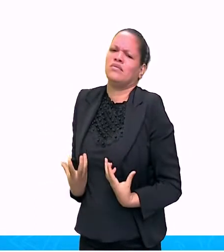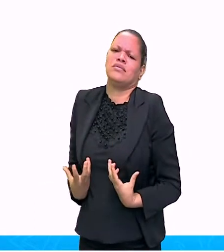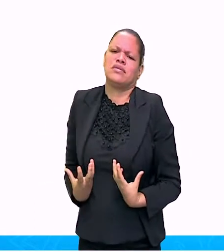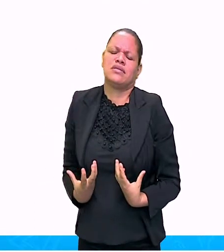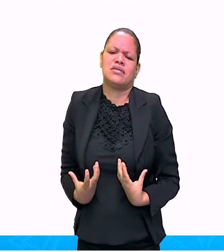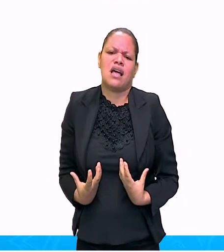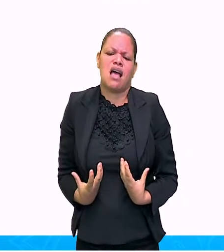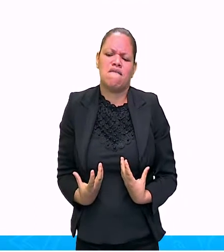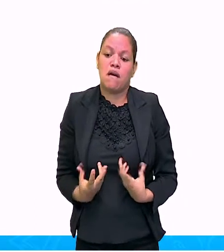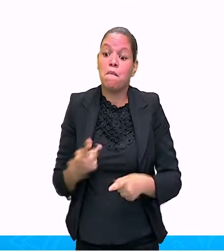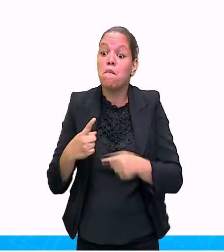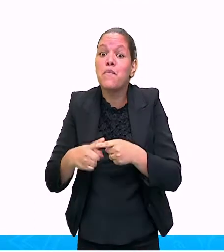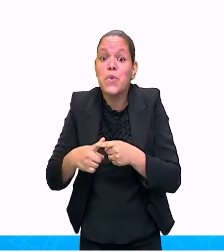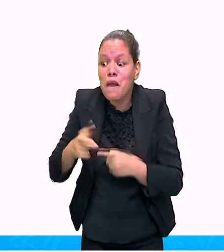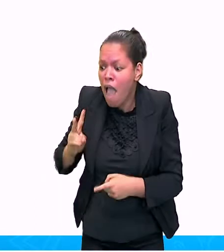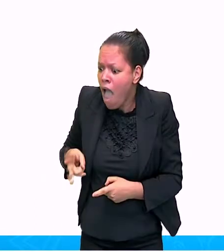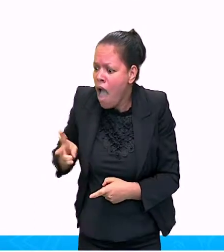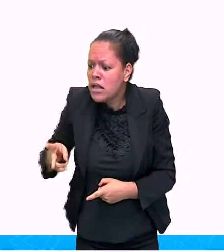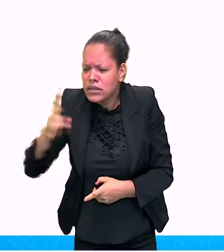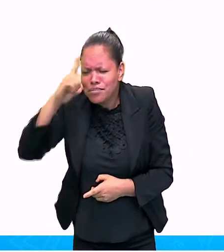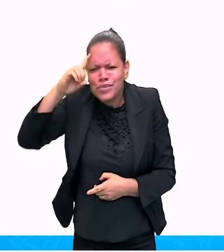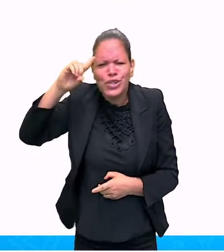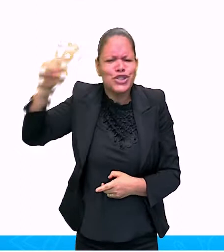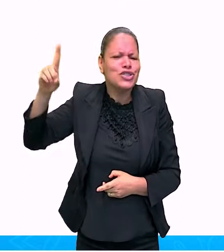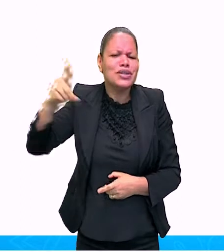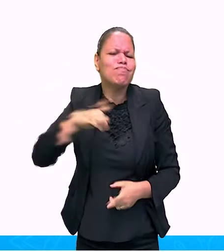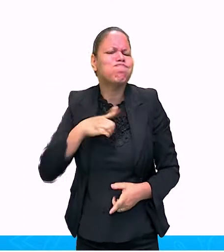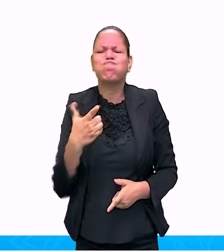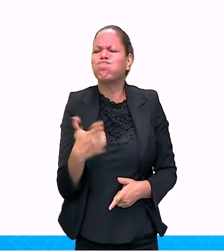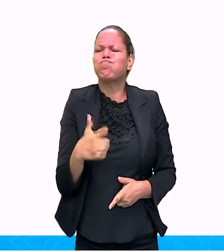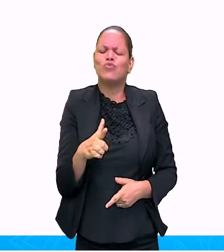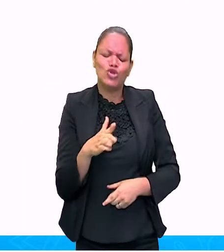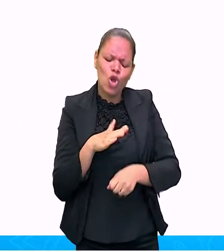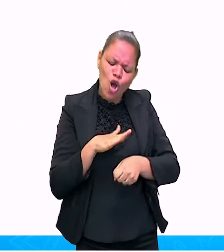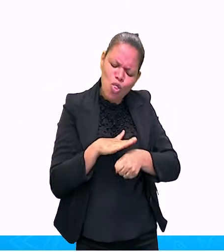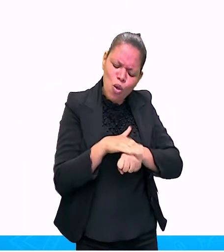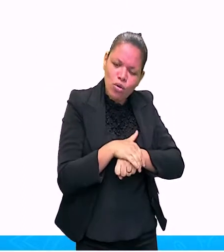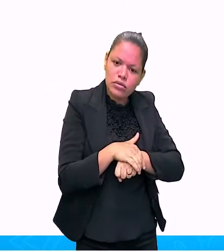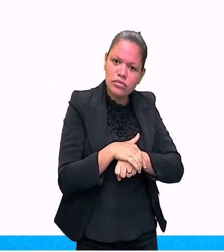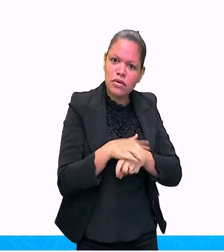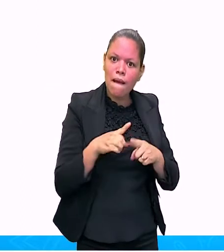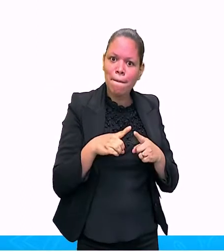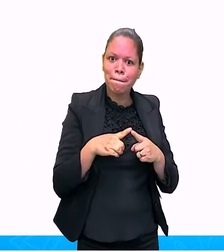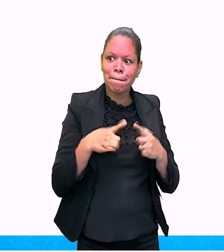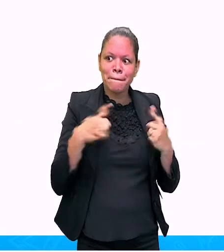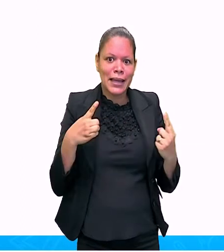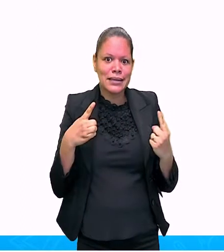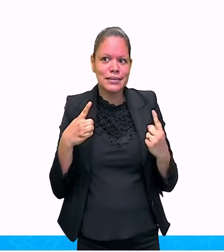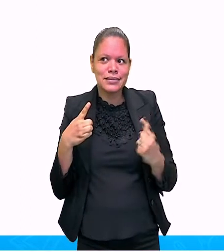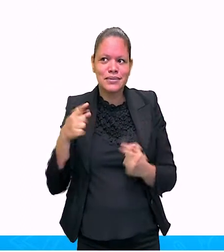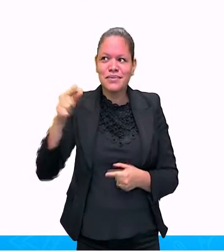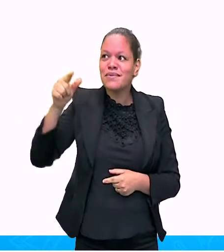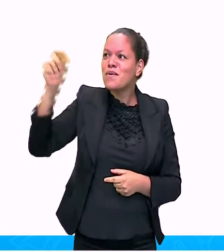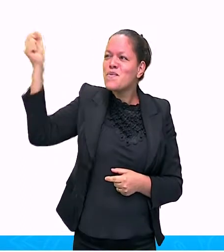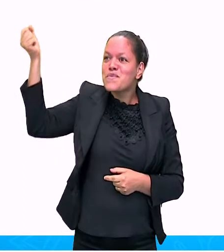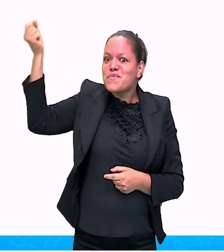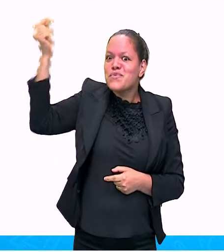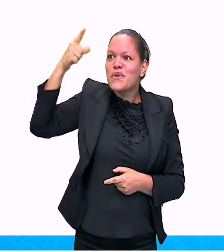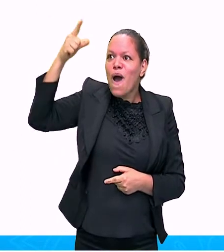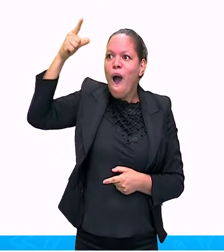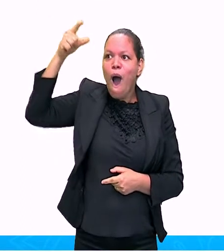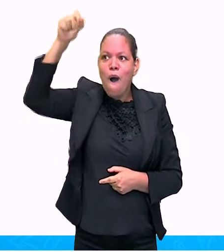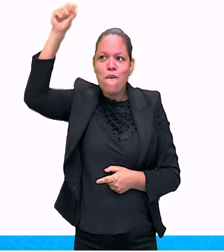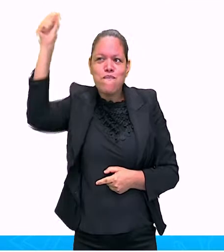sempre dia, não havia noite. O sol fazia seu